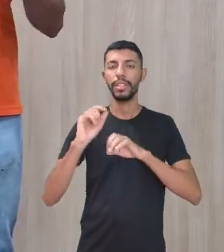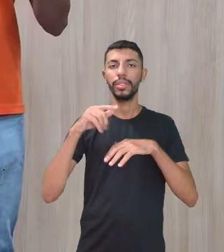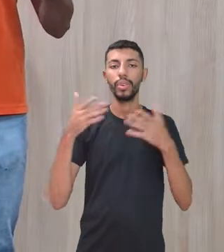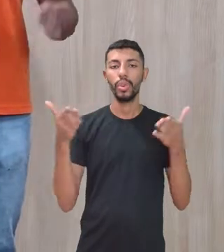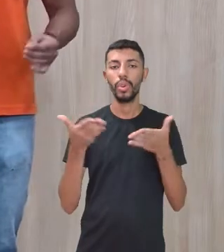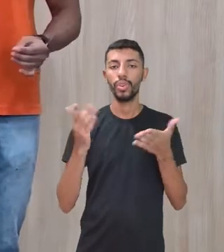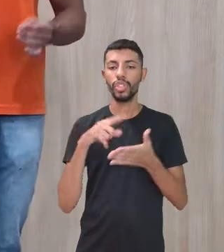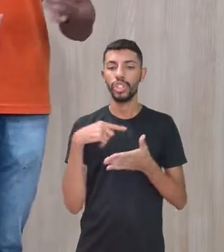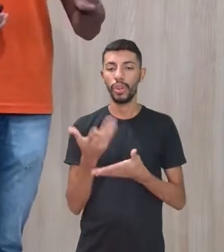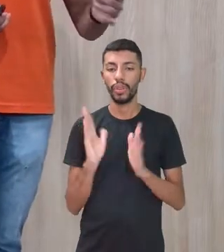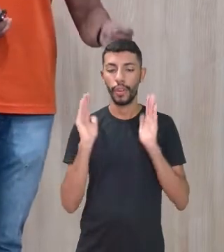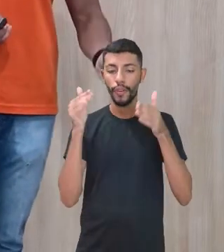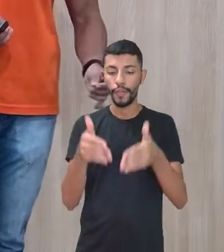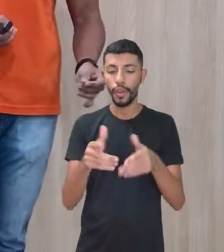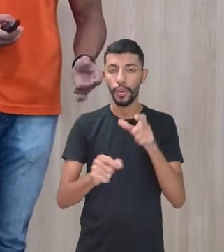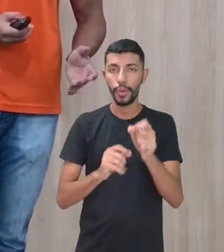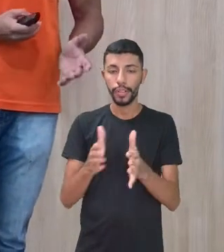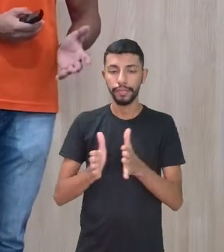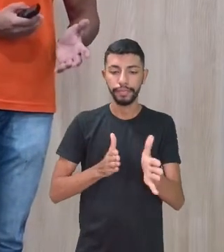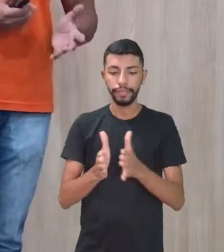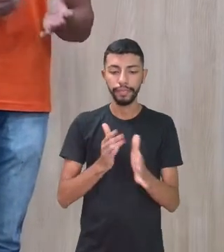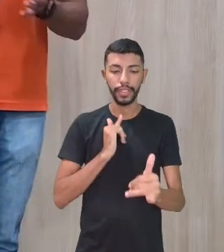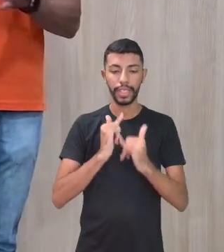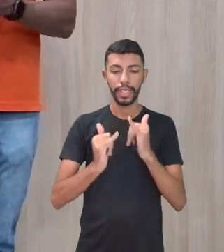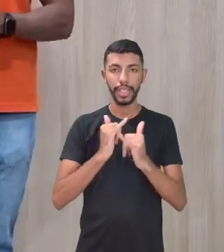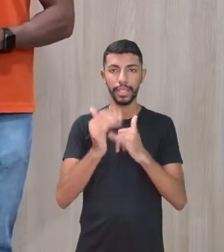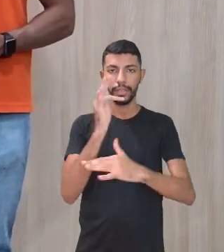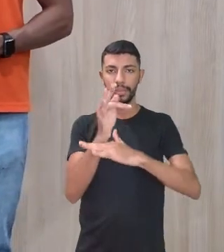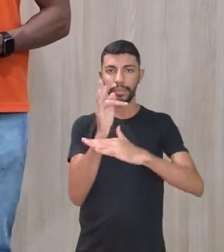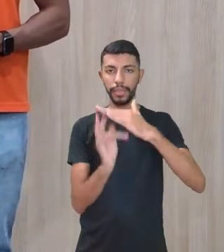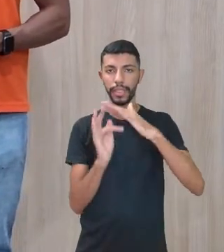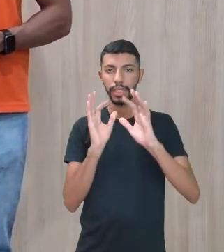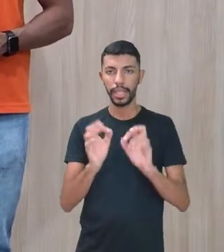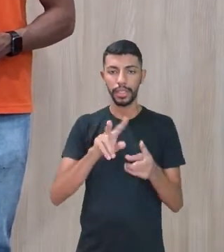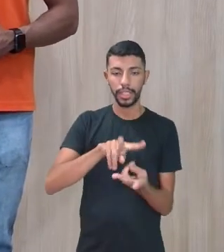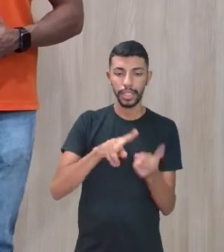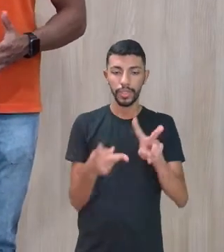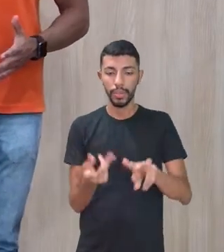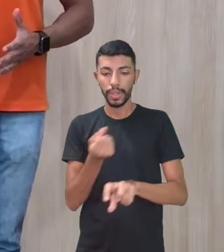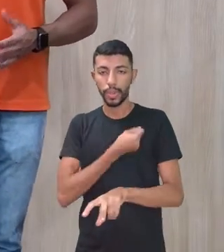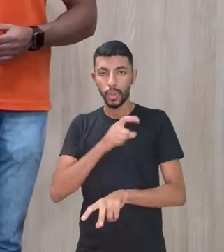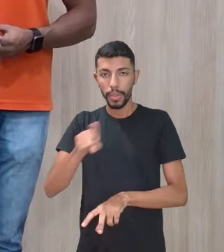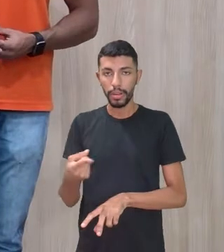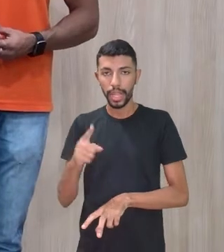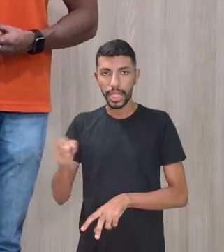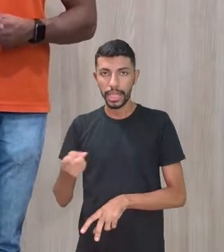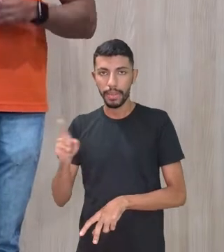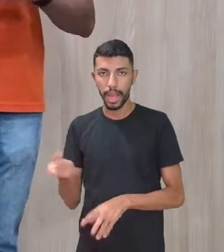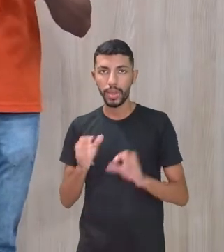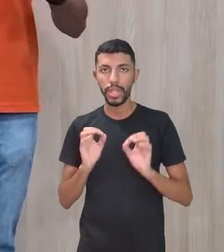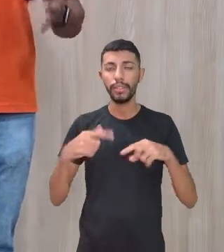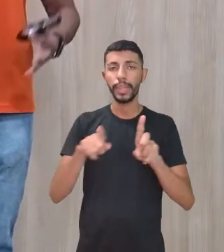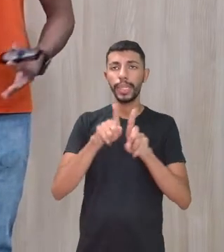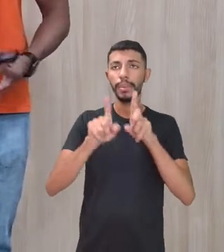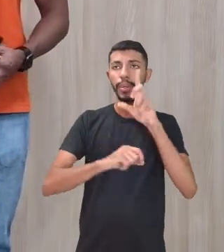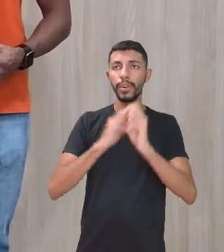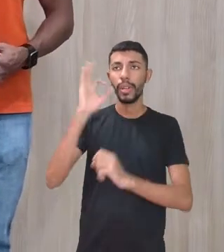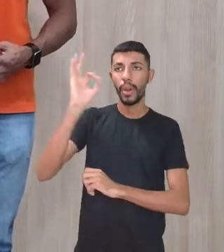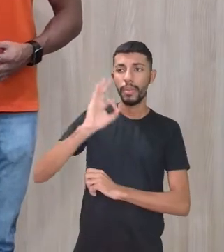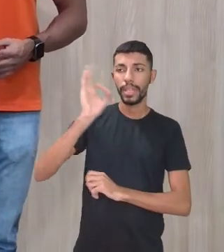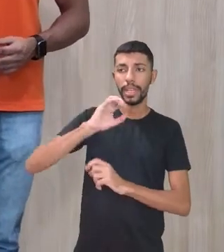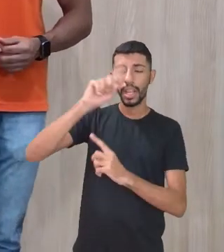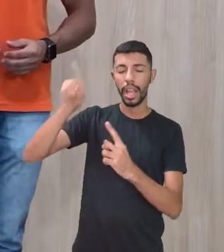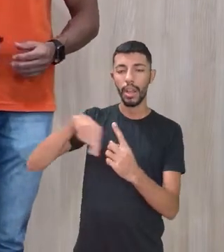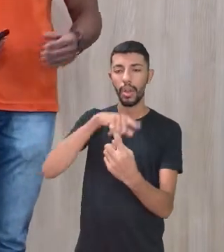da fração semelhante, na transformação para um número decimal e uma porcentagem, que é o objetivo